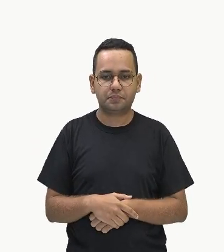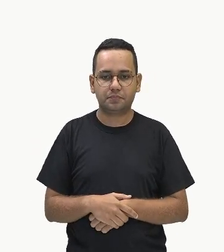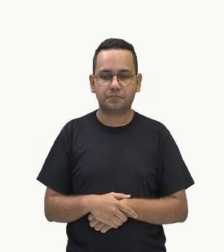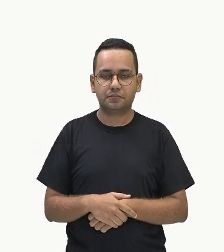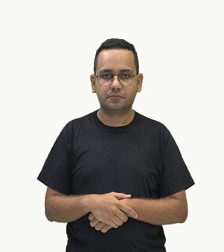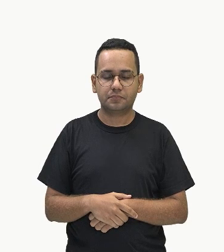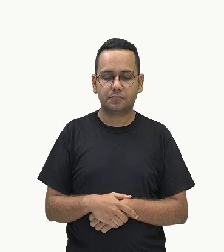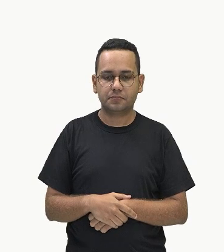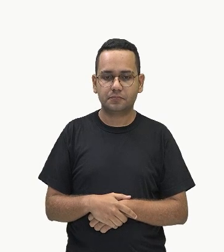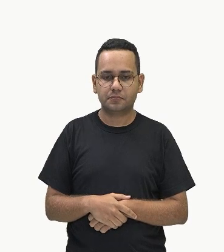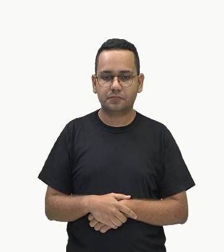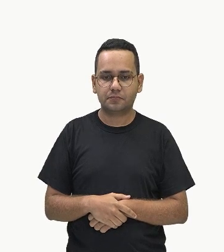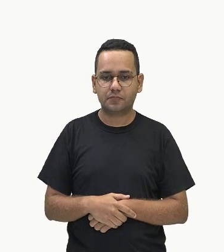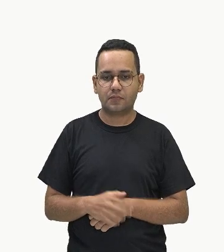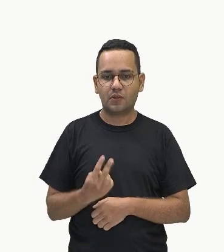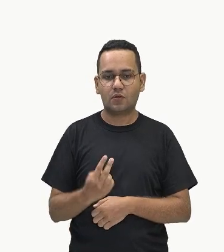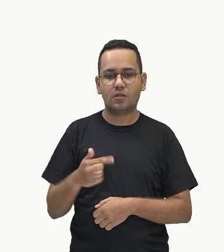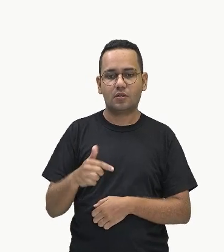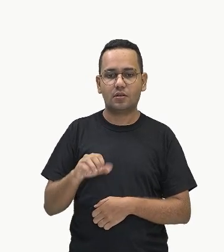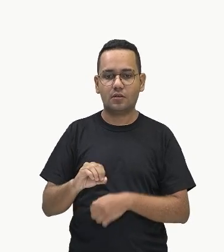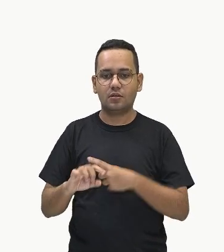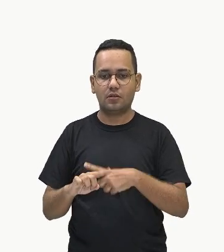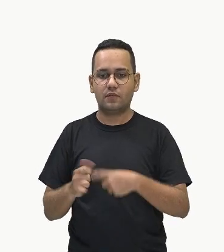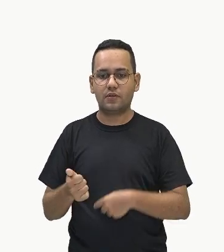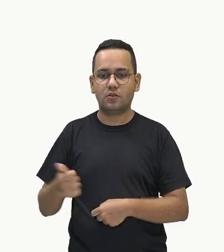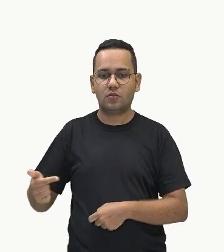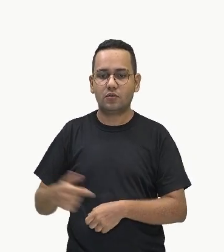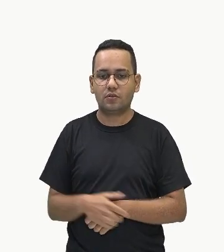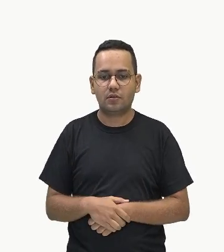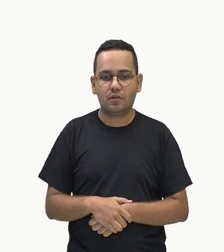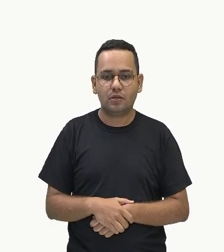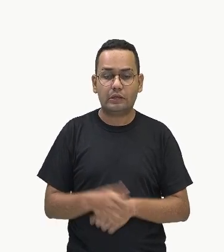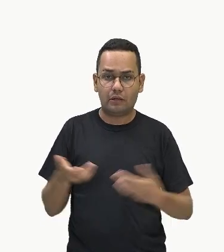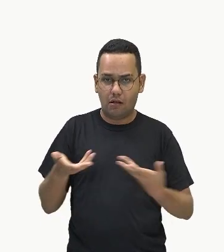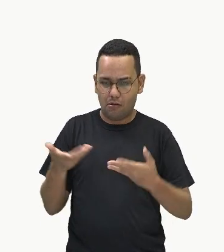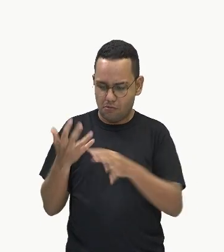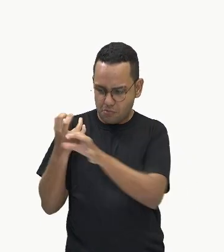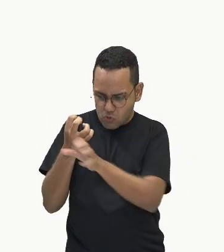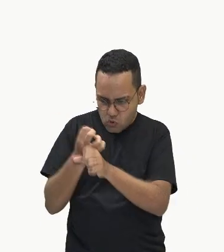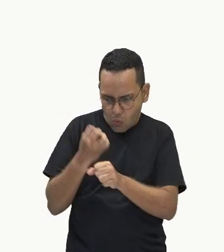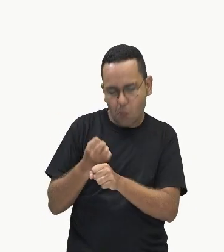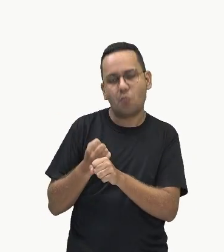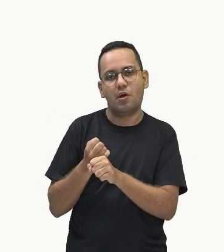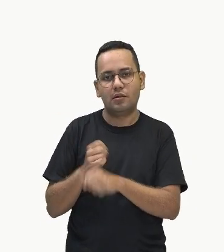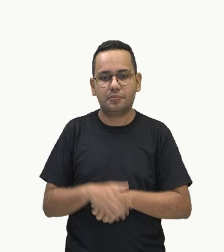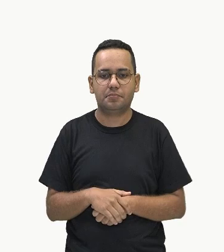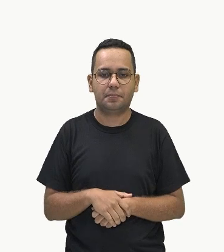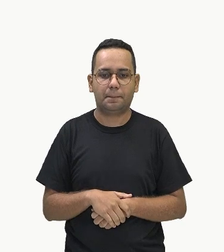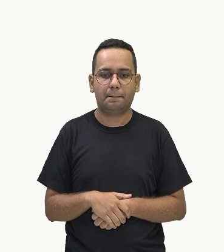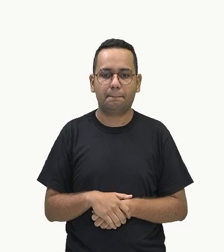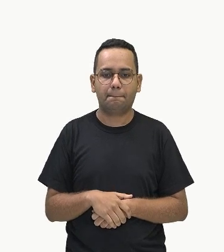Então, o meu juros vai ser de, fazendo aqui a nossa multiplicação, eu vou ficar com